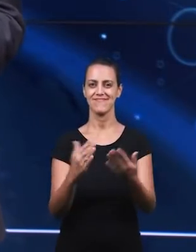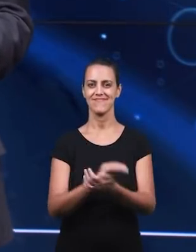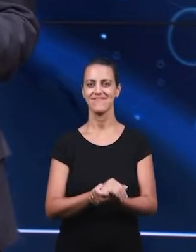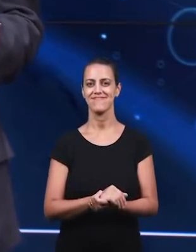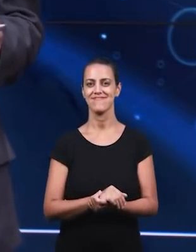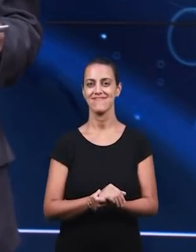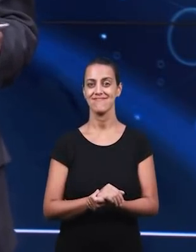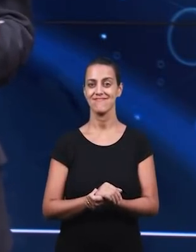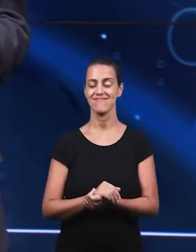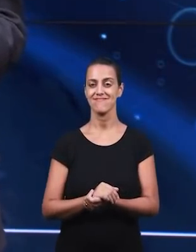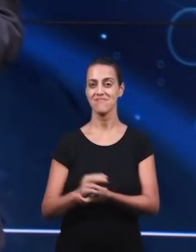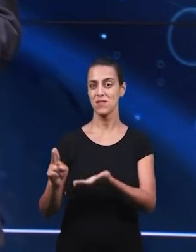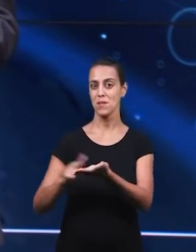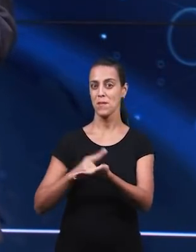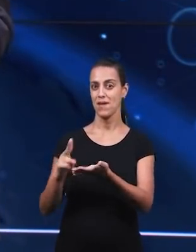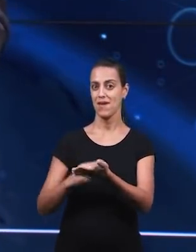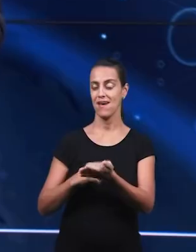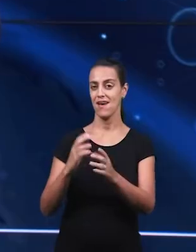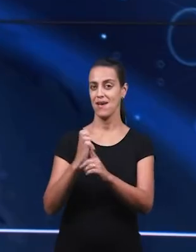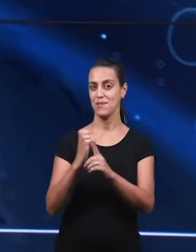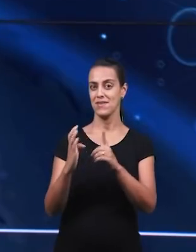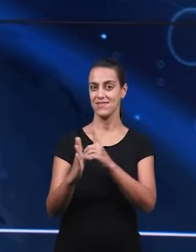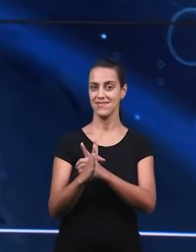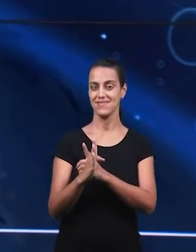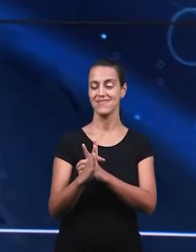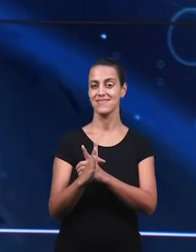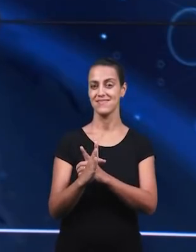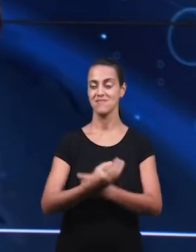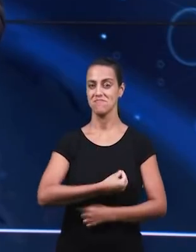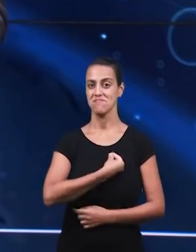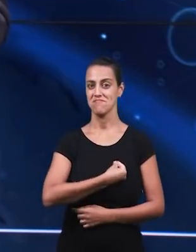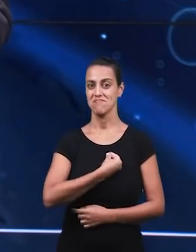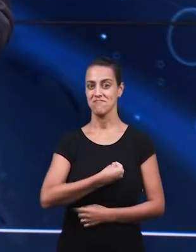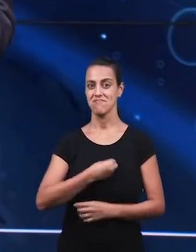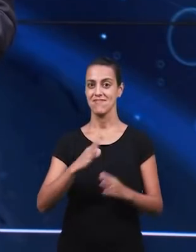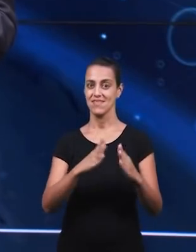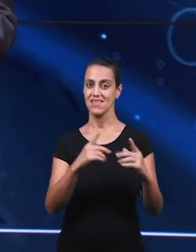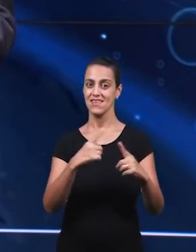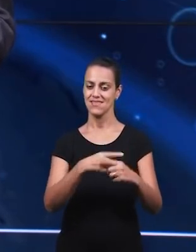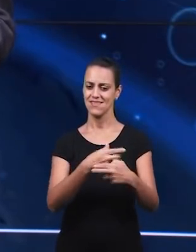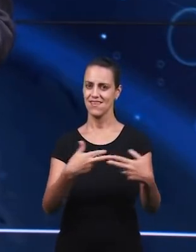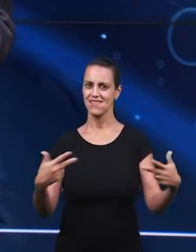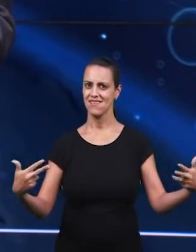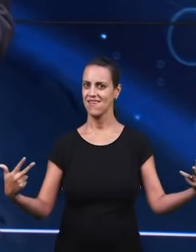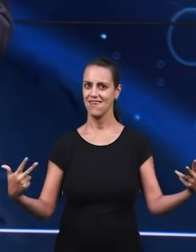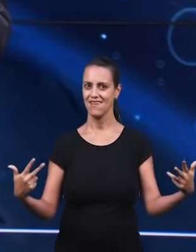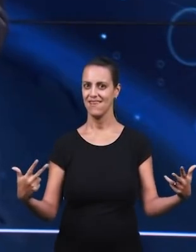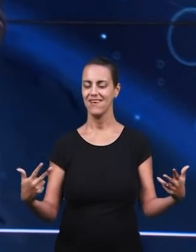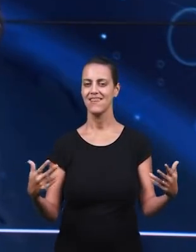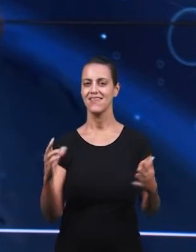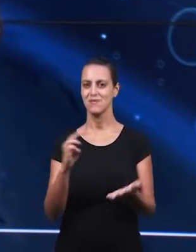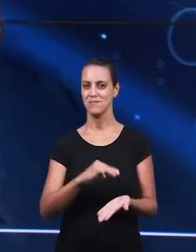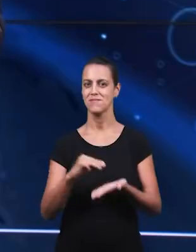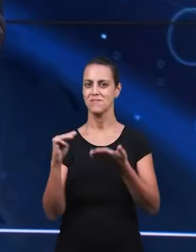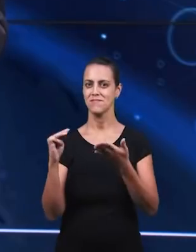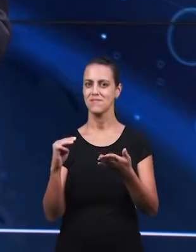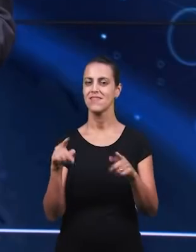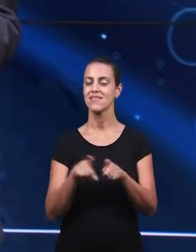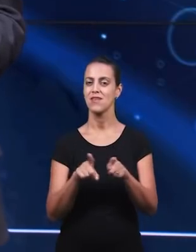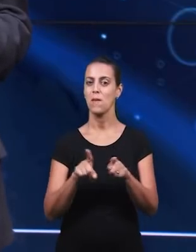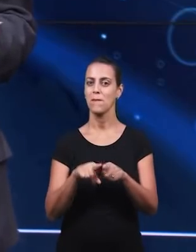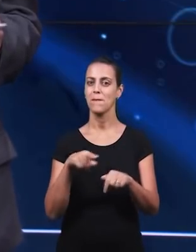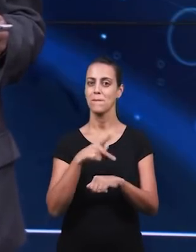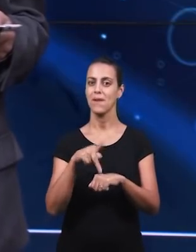das participações na Escola Bíblica Dominical dos nossos irmãos das igrejas ligadas a nós e igrejas nossas fora